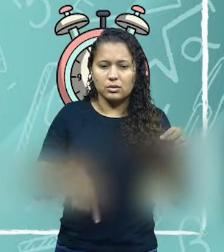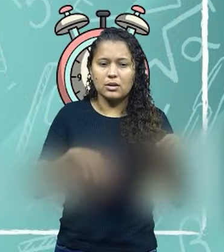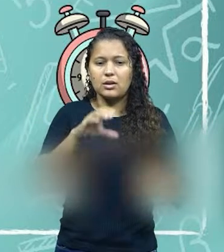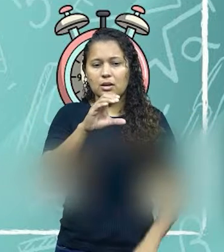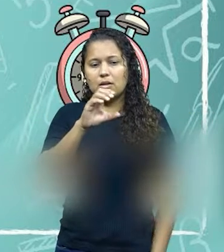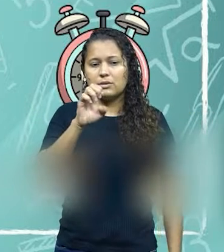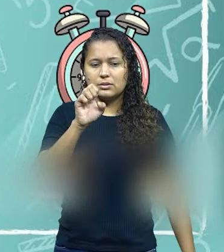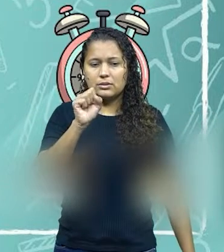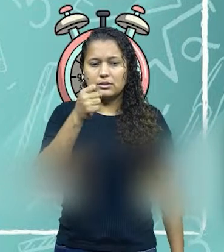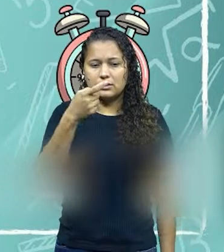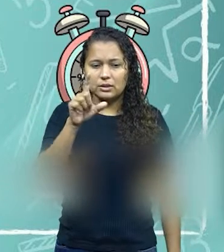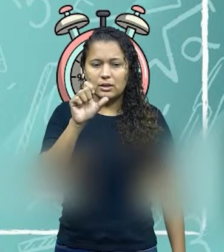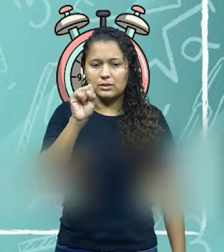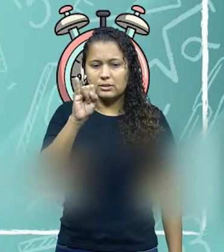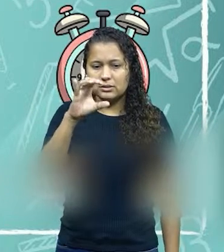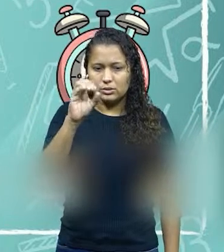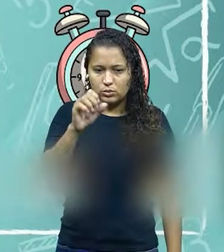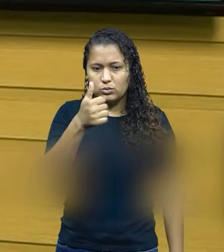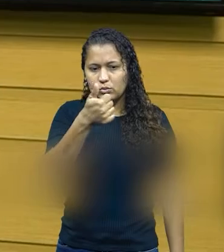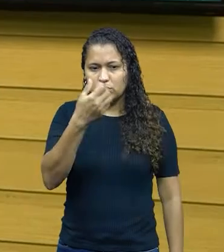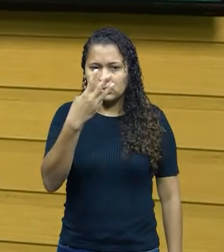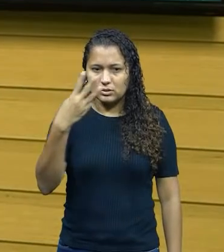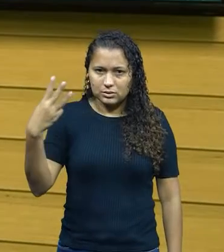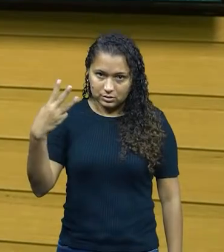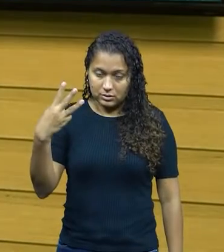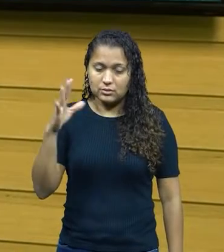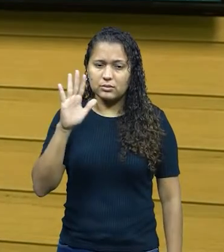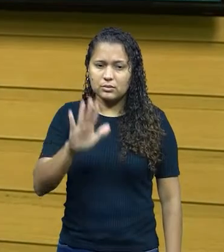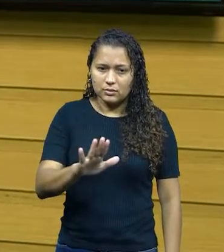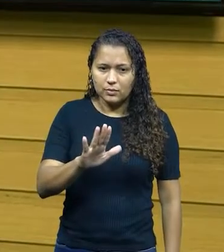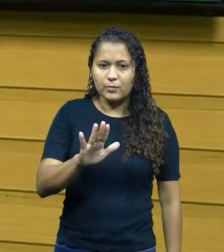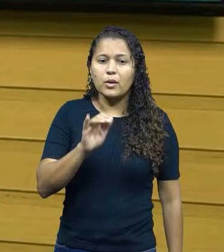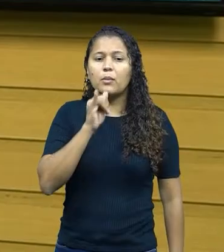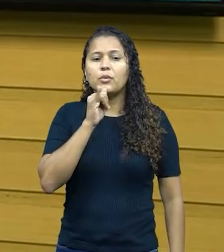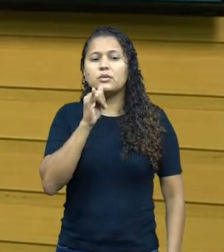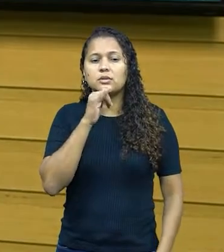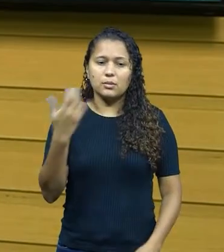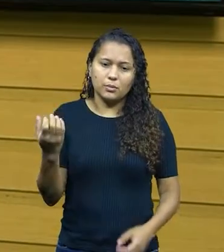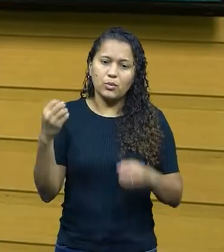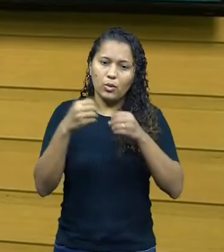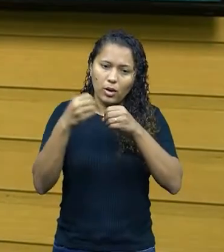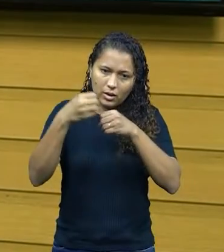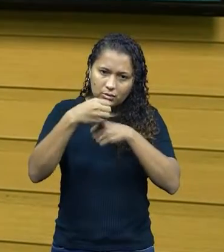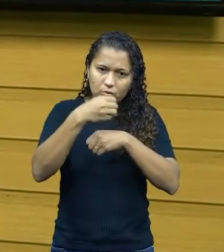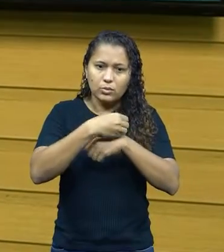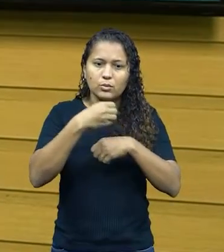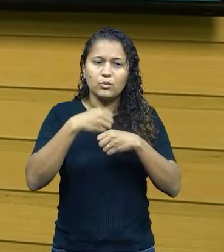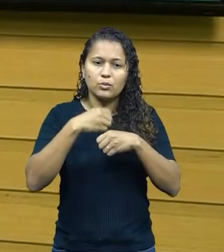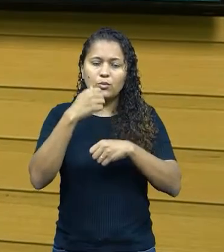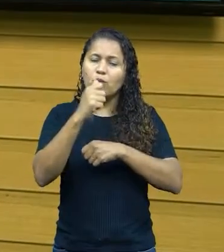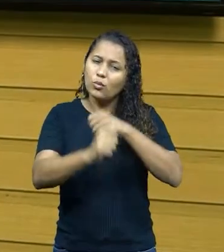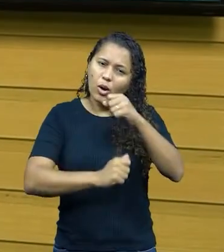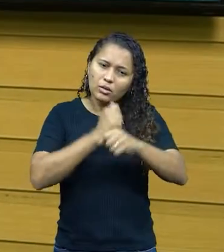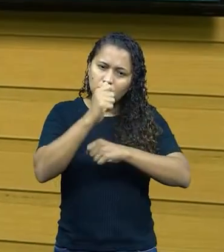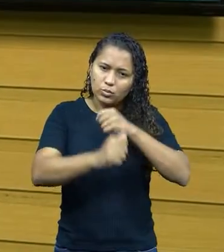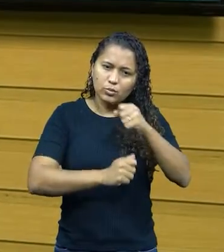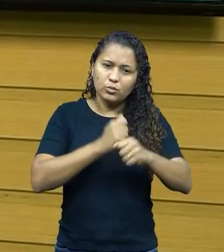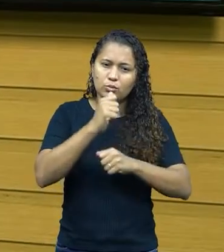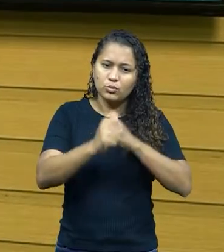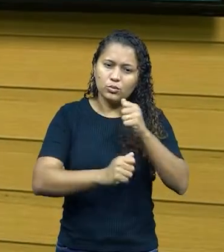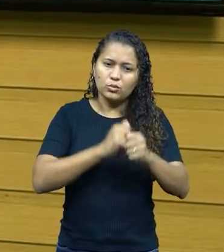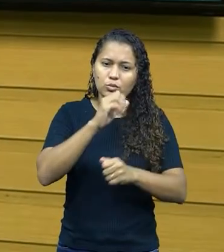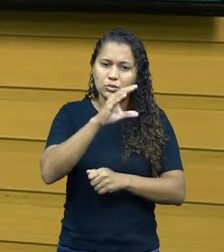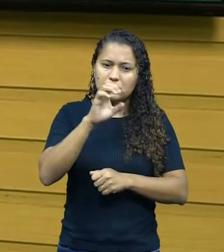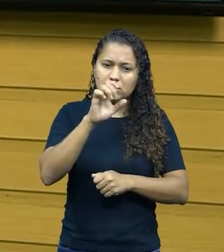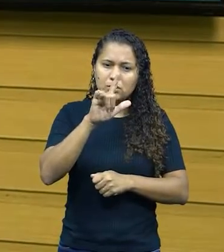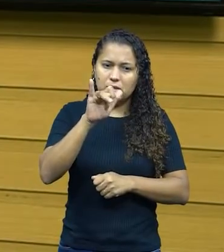césio 133 no estado fundamental. O átomo de césio 133, ele é utilizado na construção